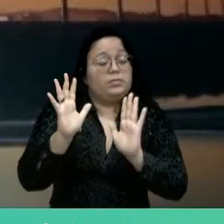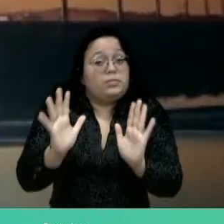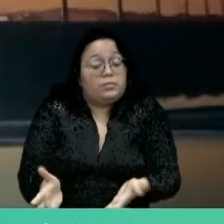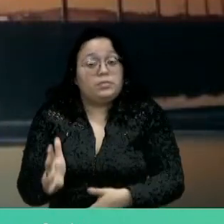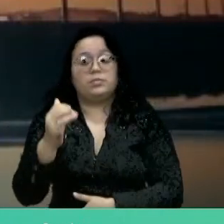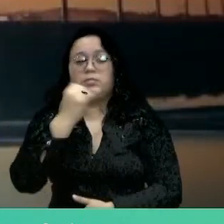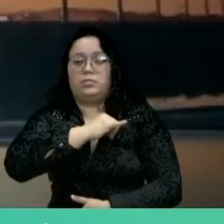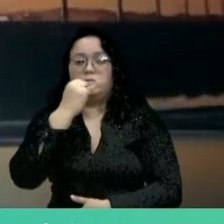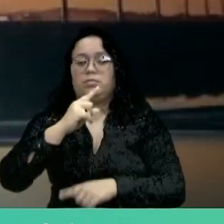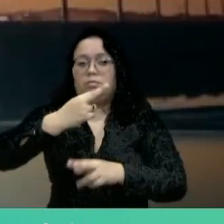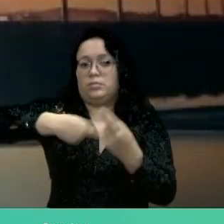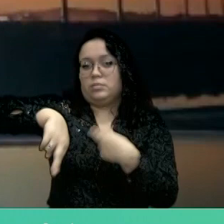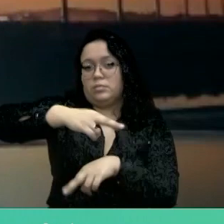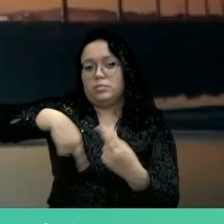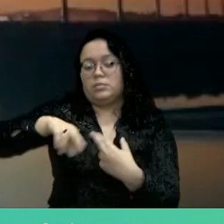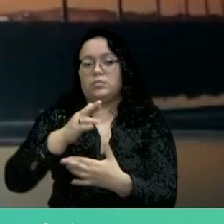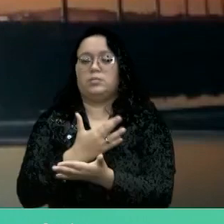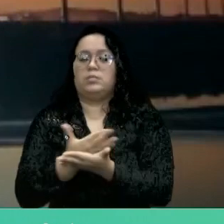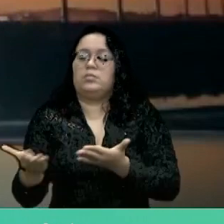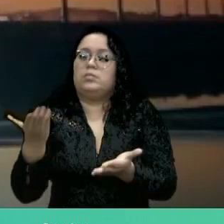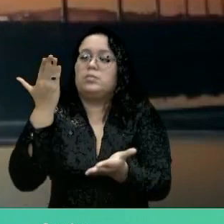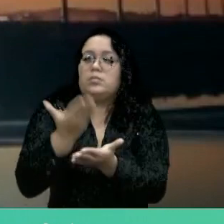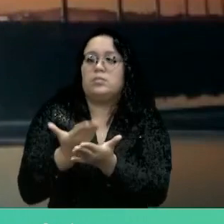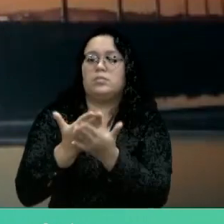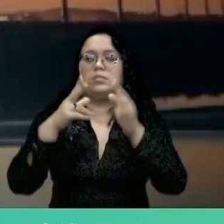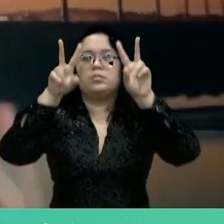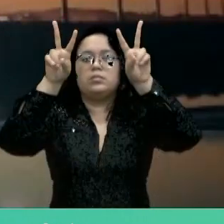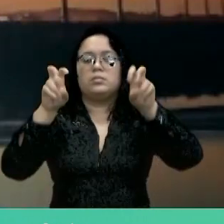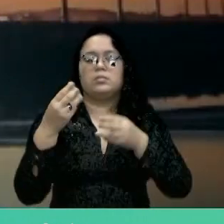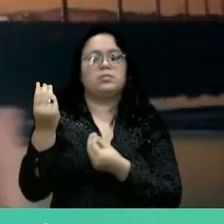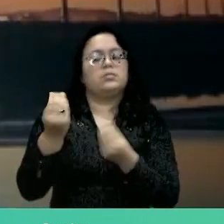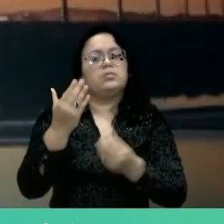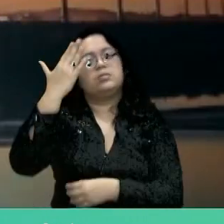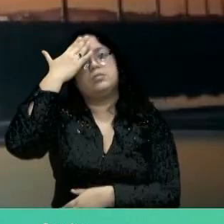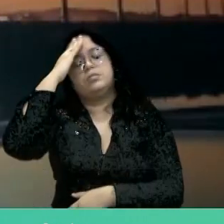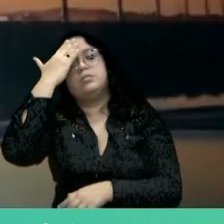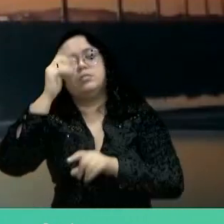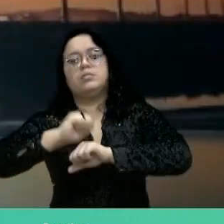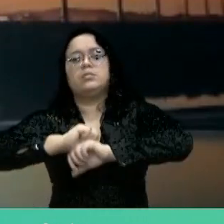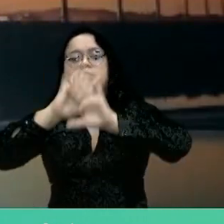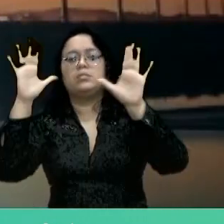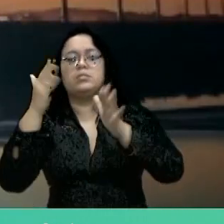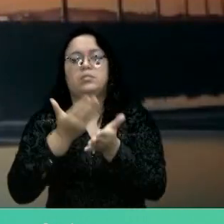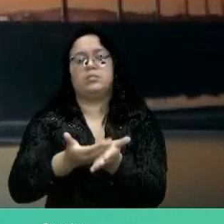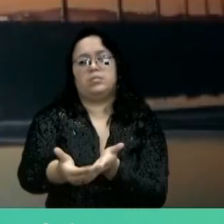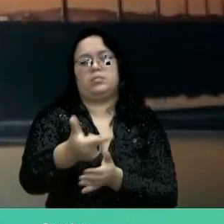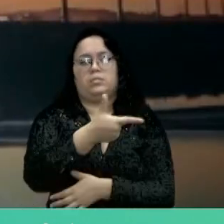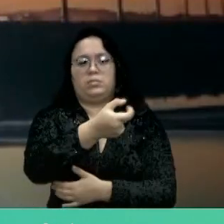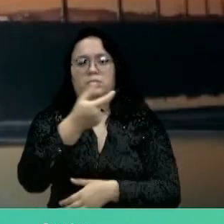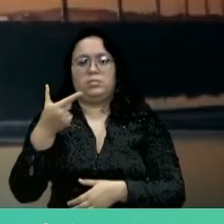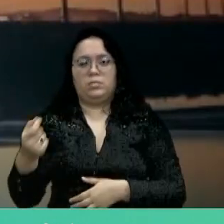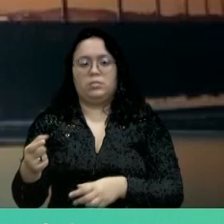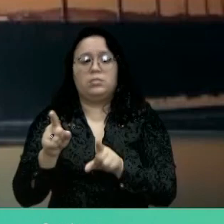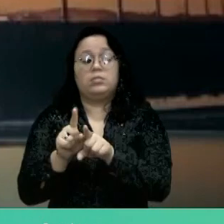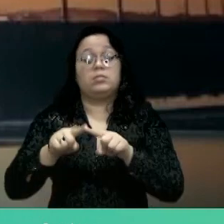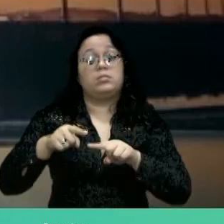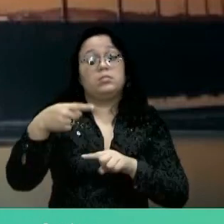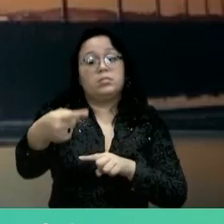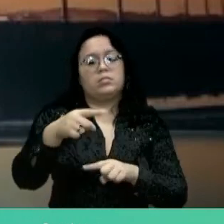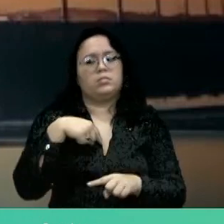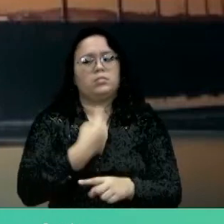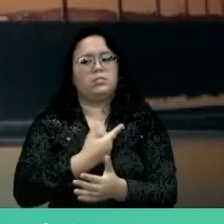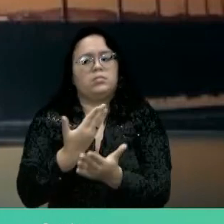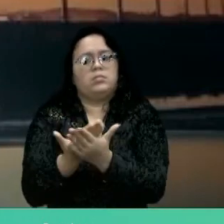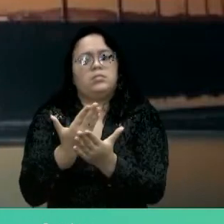energias renováveis, começamos a estudar o assunto e entender a partir de 2020. Depois disso, nós